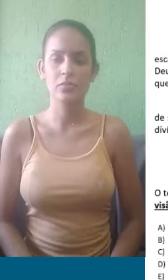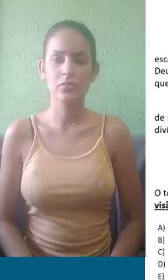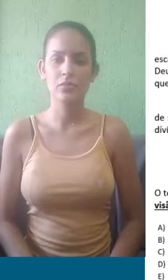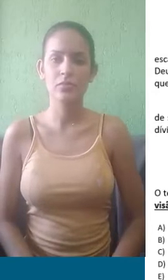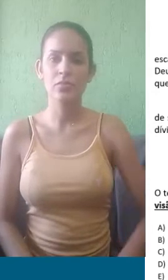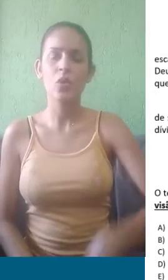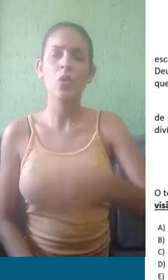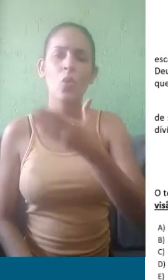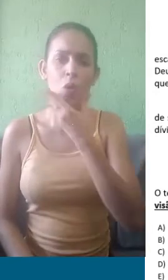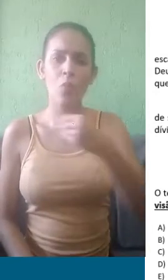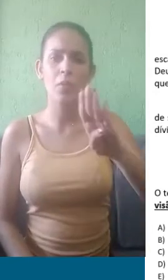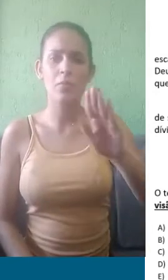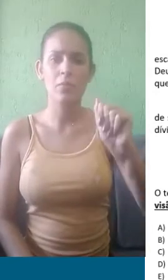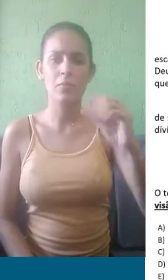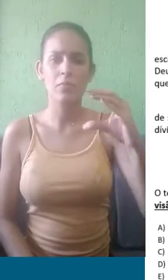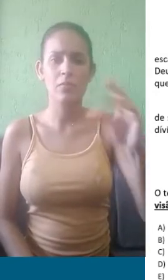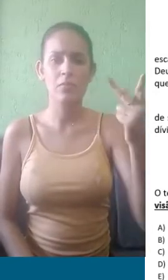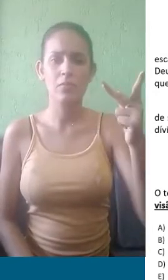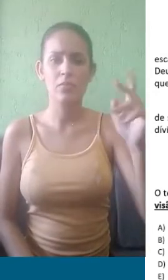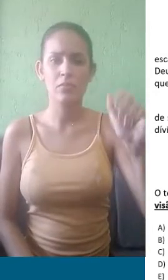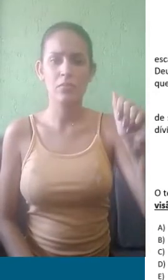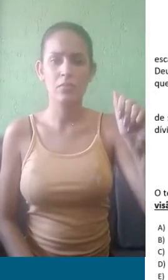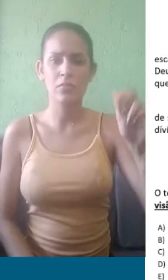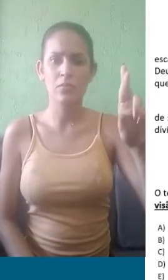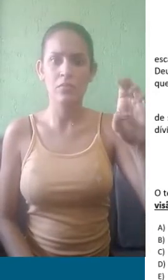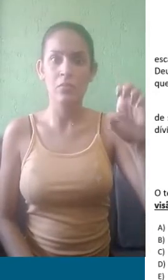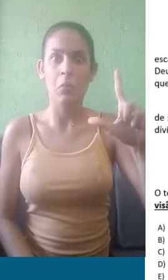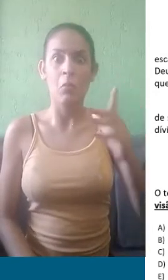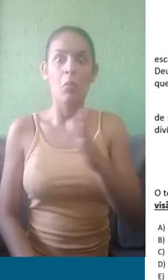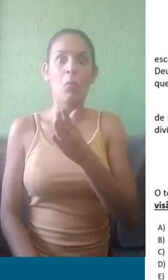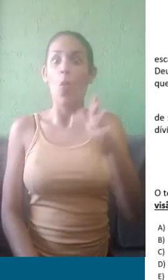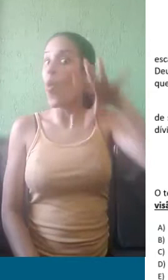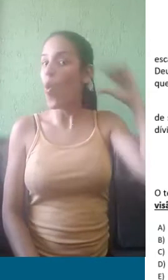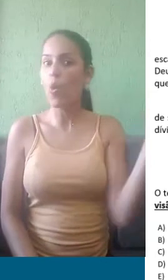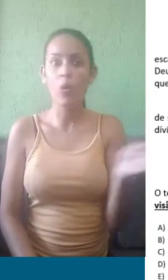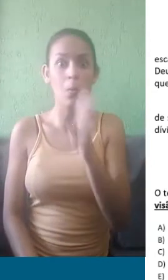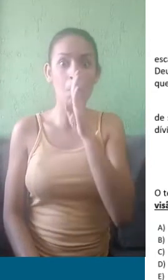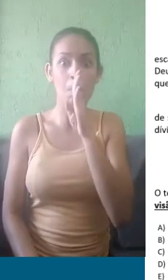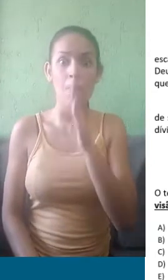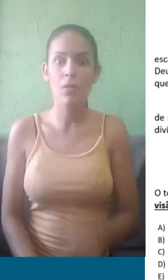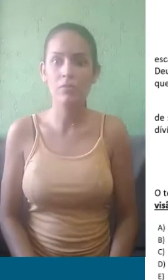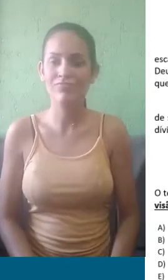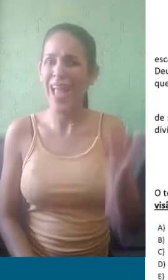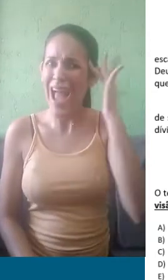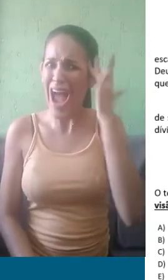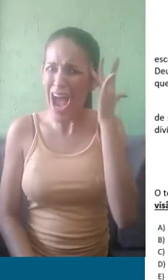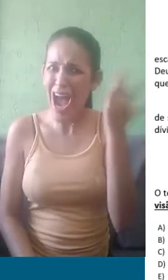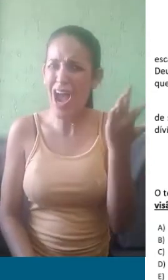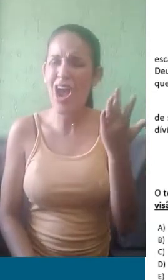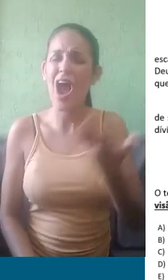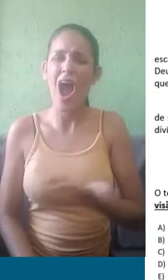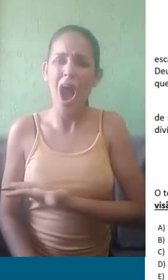calaram o ânimo do bacharel. Intimamente, ele estimava que o velho amigo de seu pai o dissuadisse de requestar a moça,